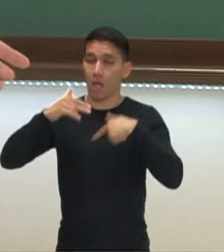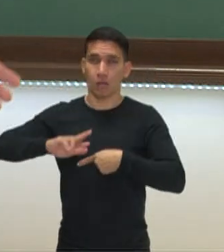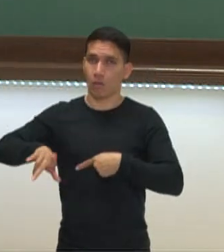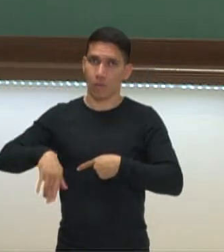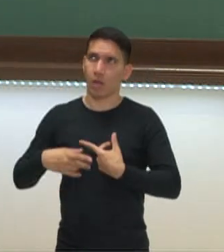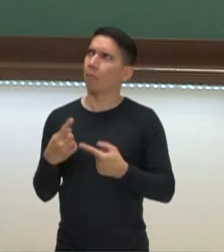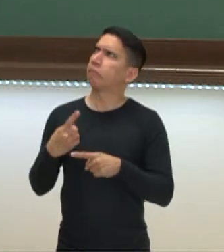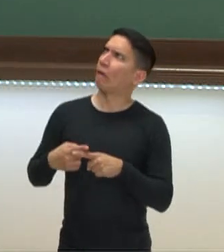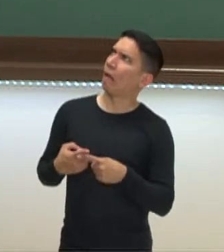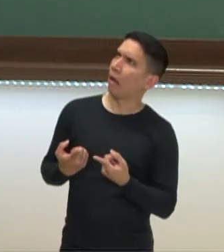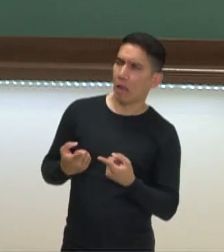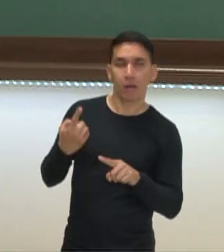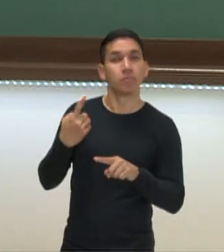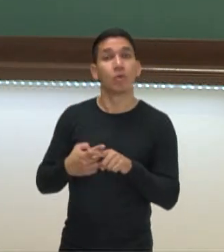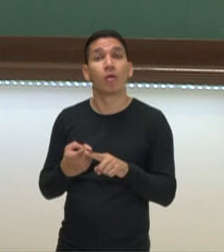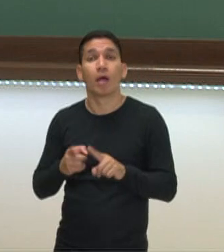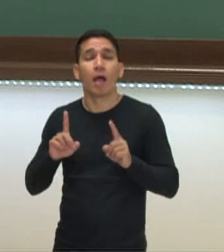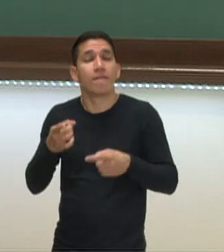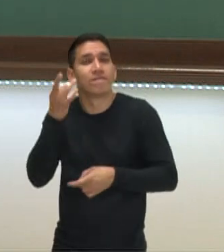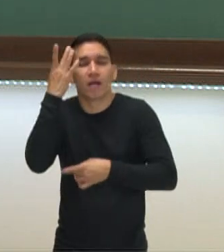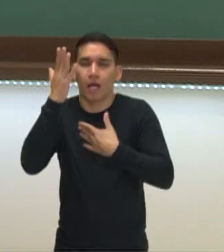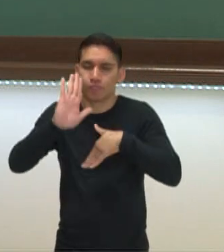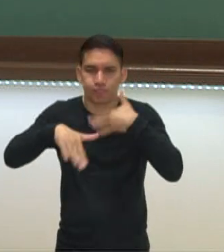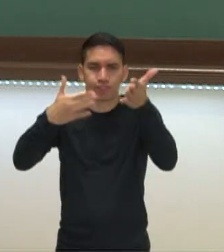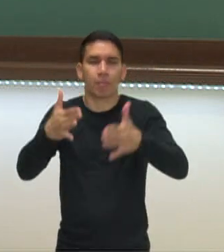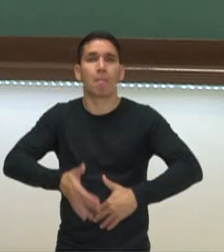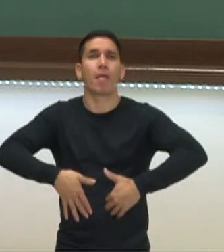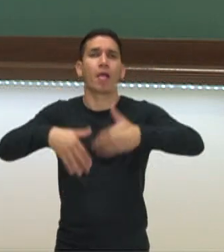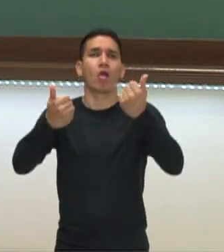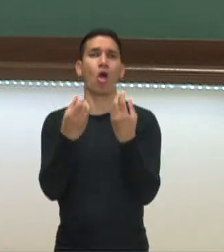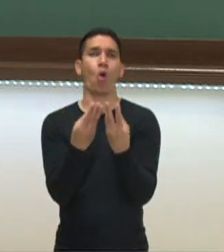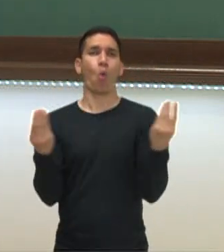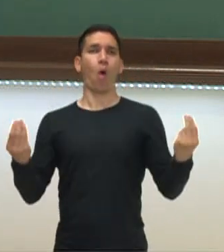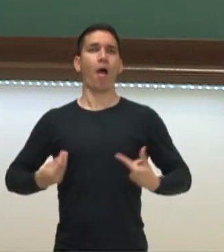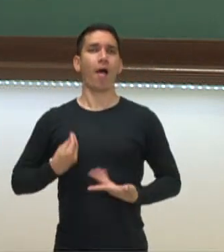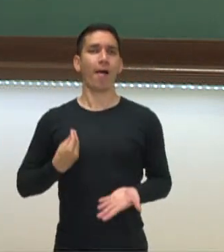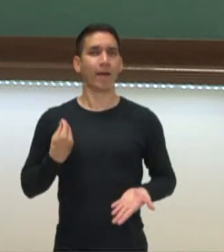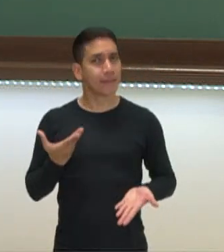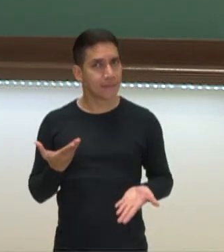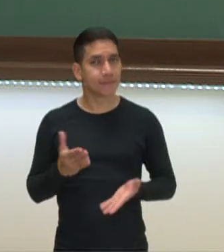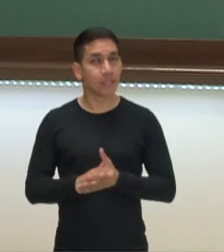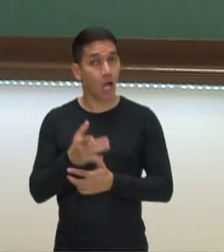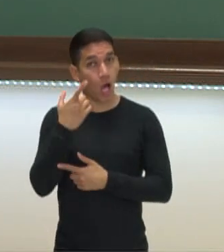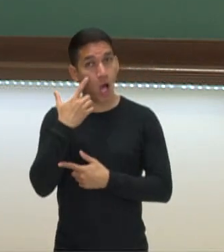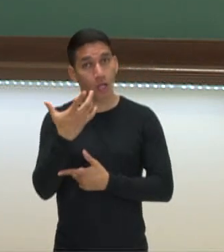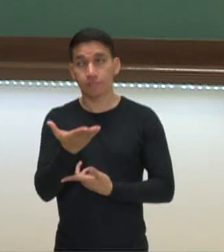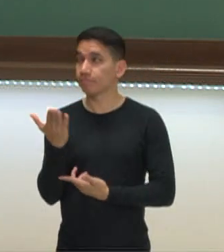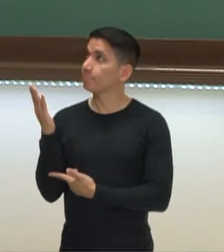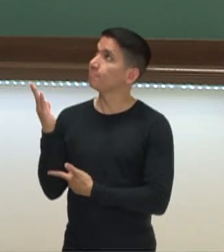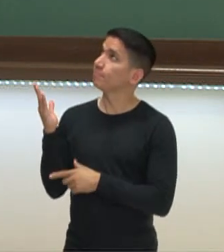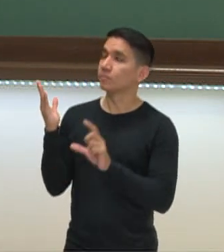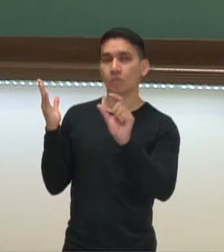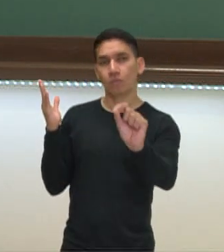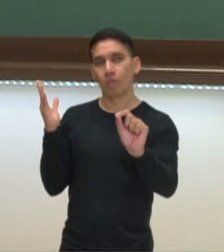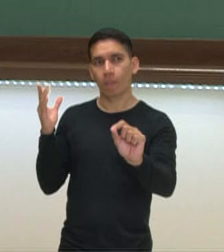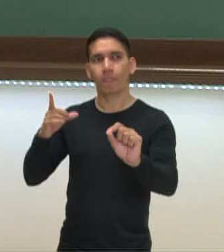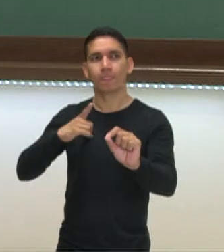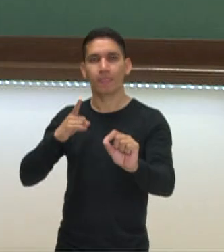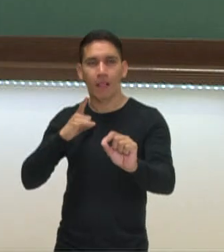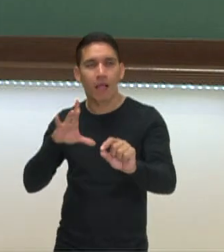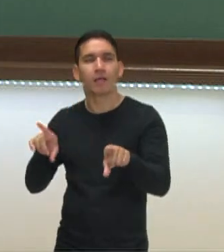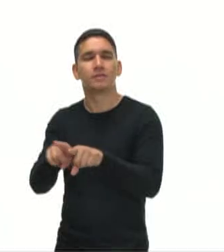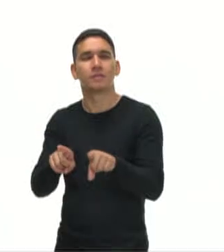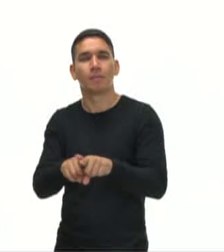Para facilitar a nossa vida, para melhorar a nossa qualidade de vida. Observe, tá? Nós